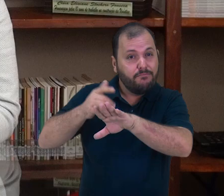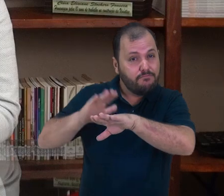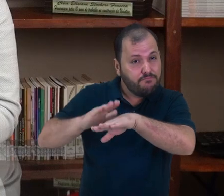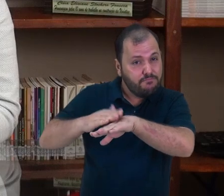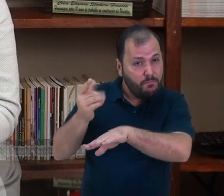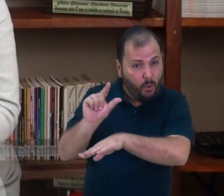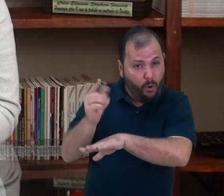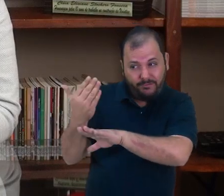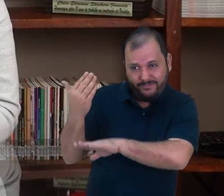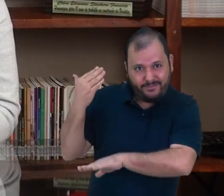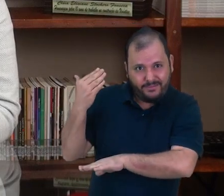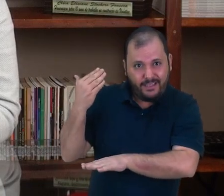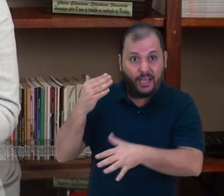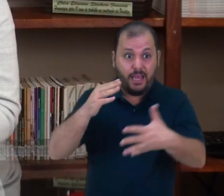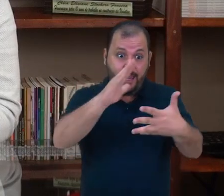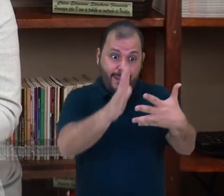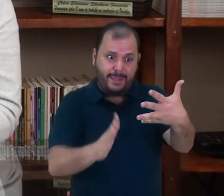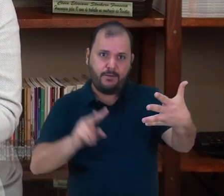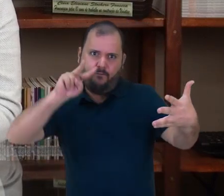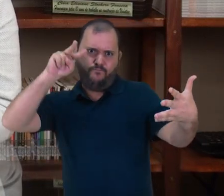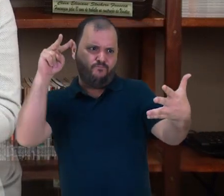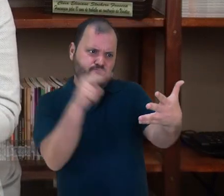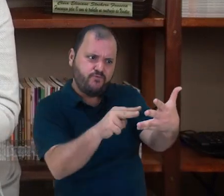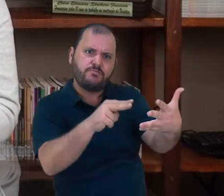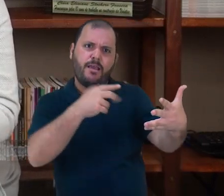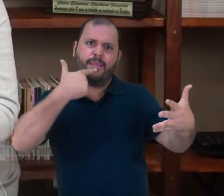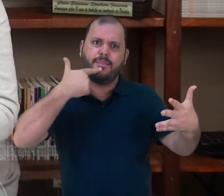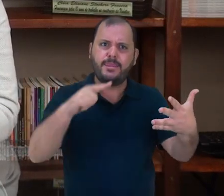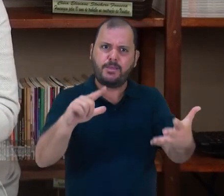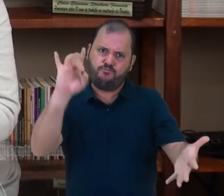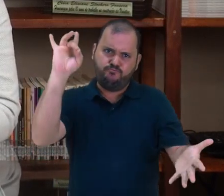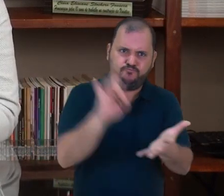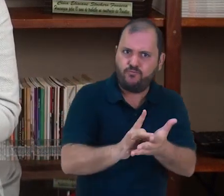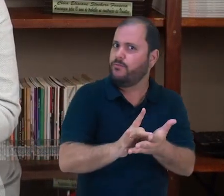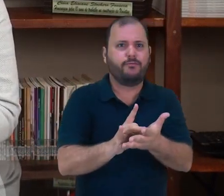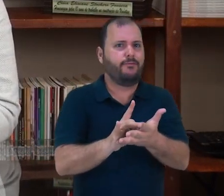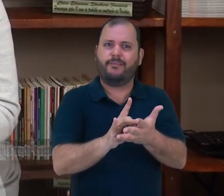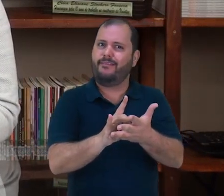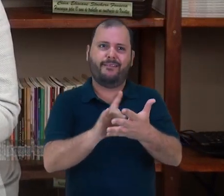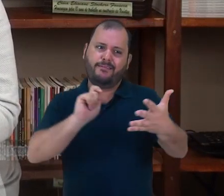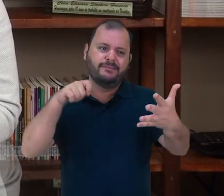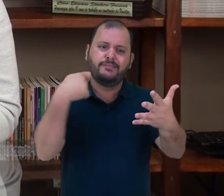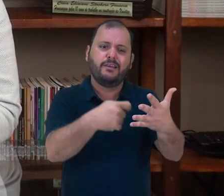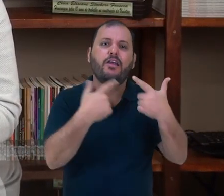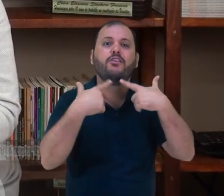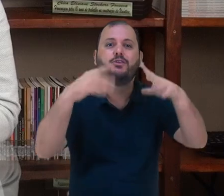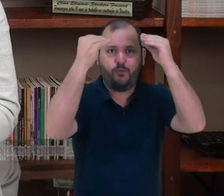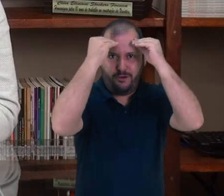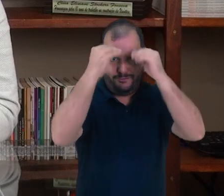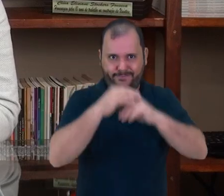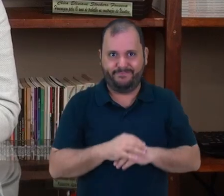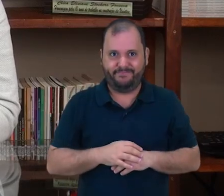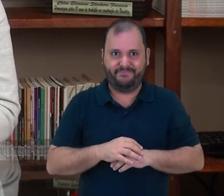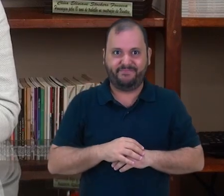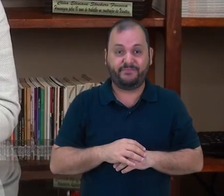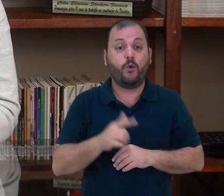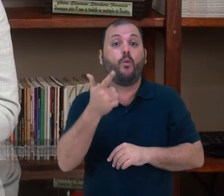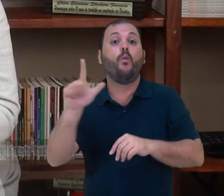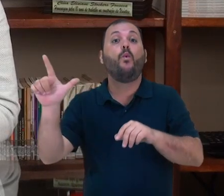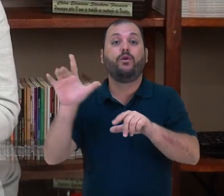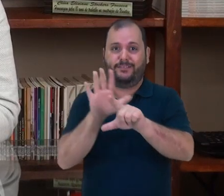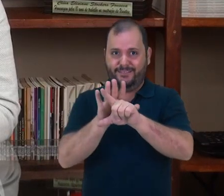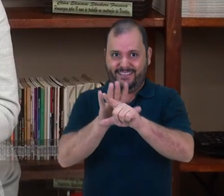linguagem e não como uma língua. A outra lei, que é a 10.098, do ano de 2000,